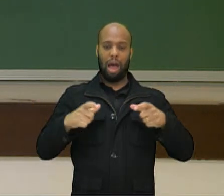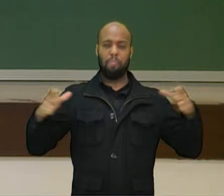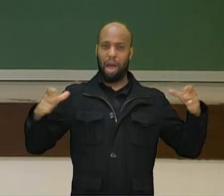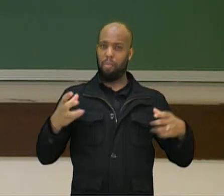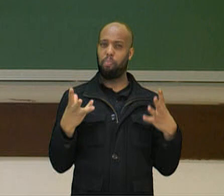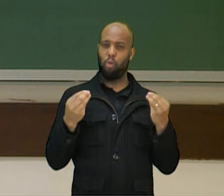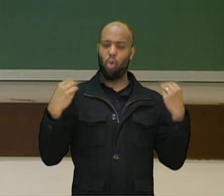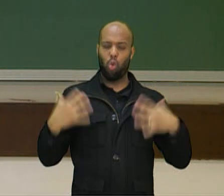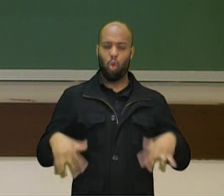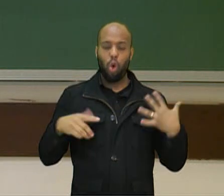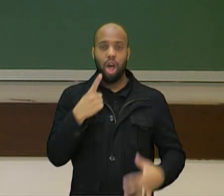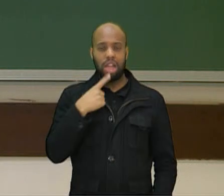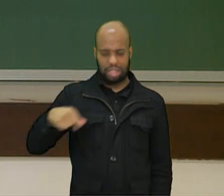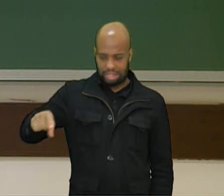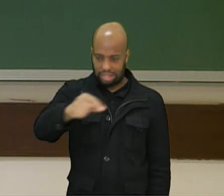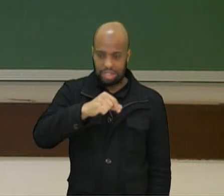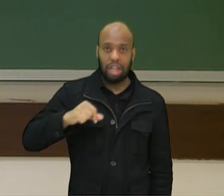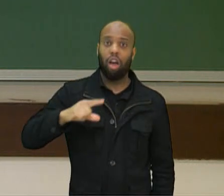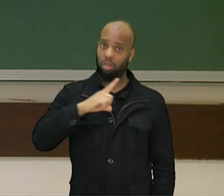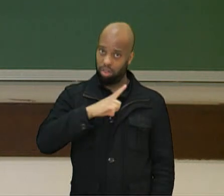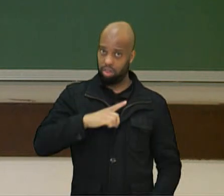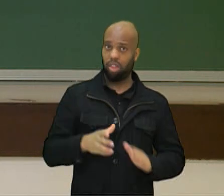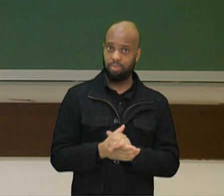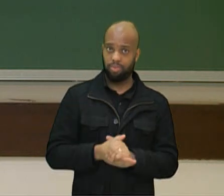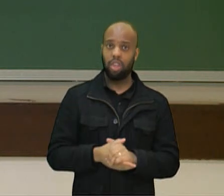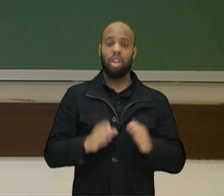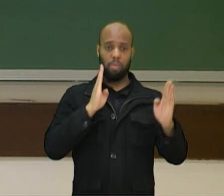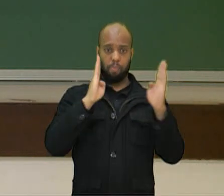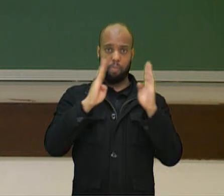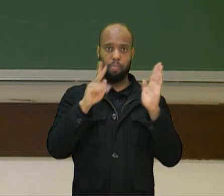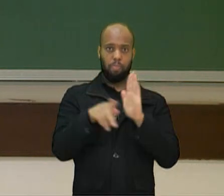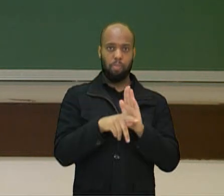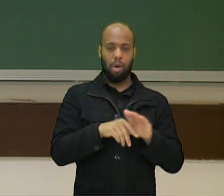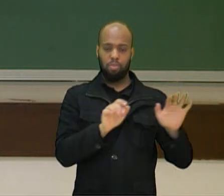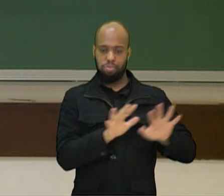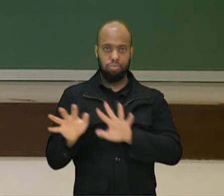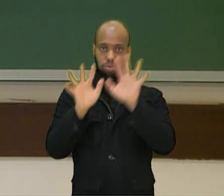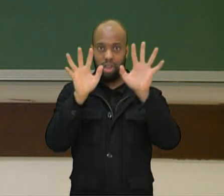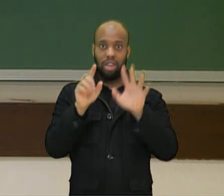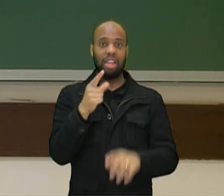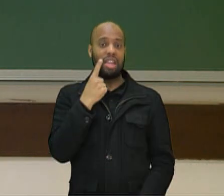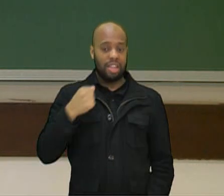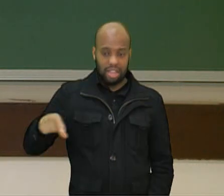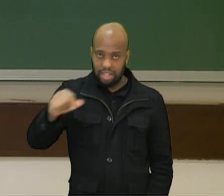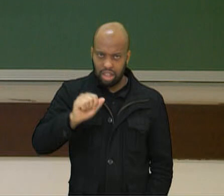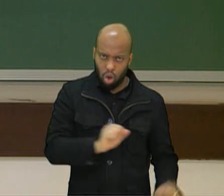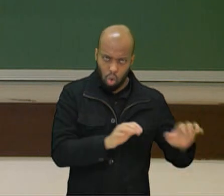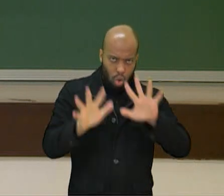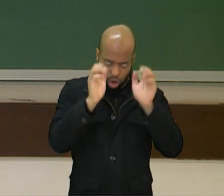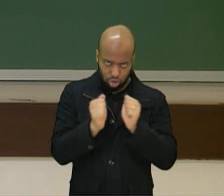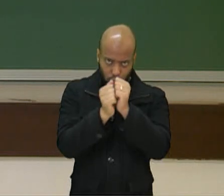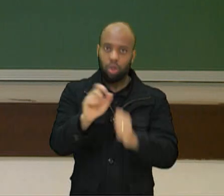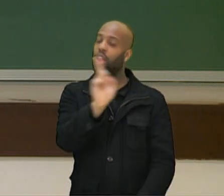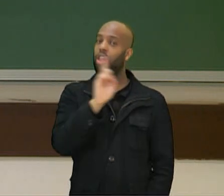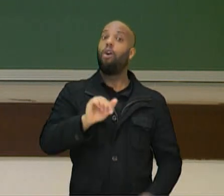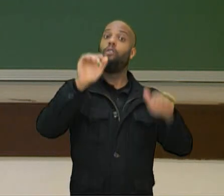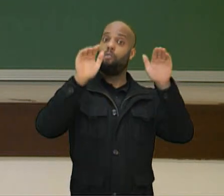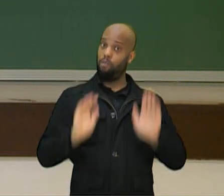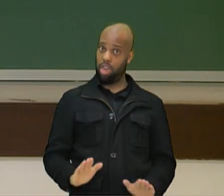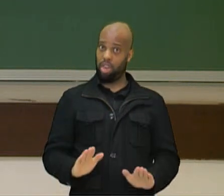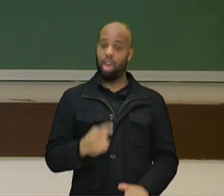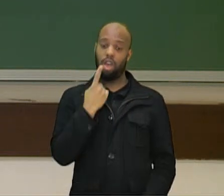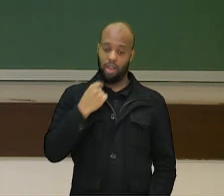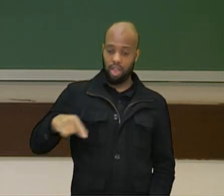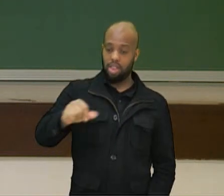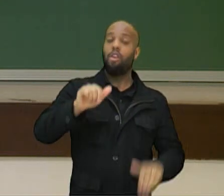sal. E esses sais, durante o processo de evaporação da água, eles não evaporam. Os sais